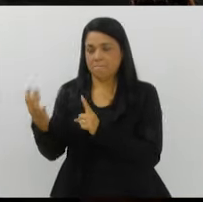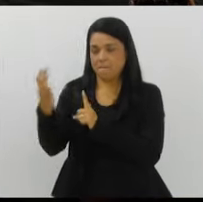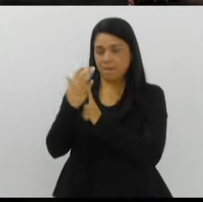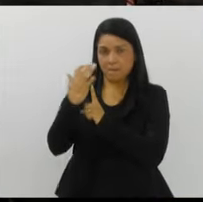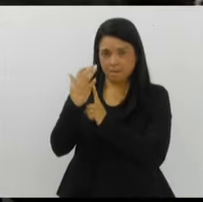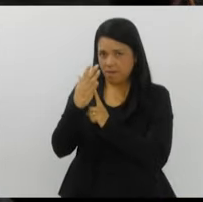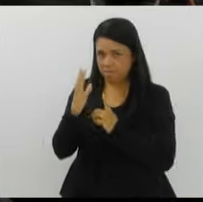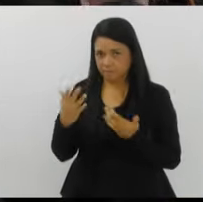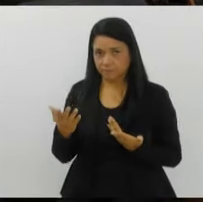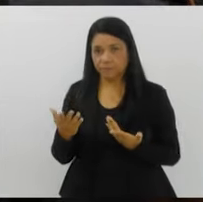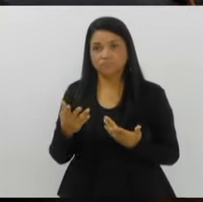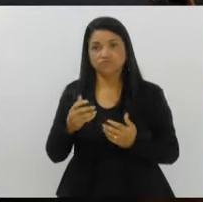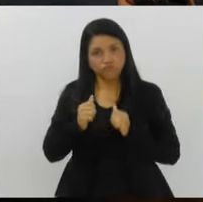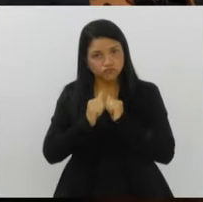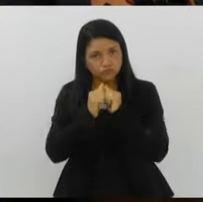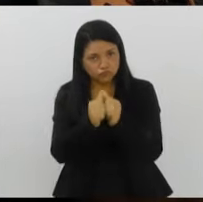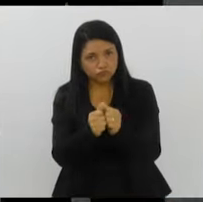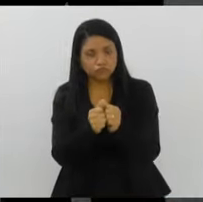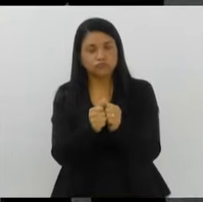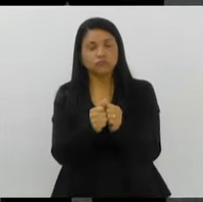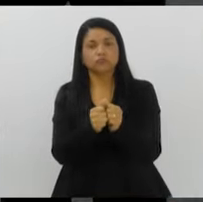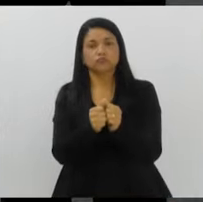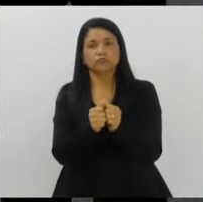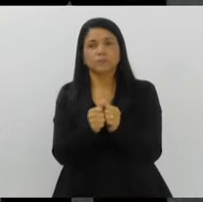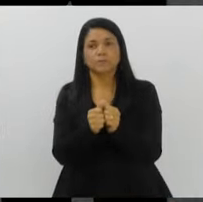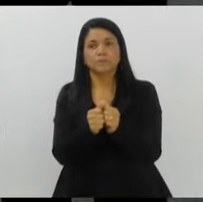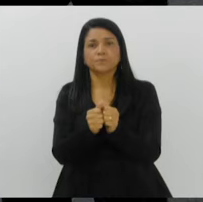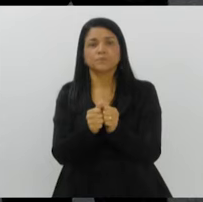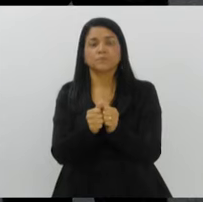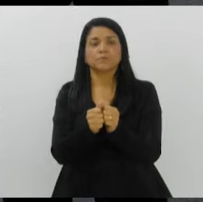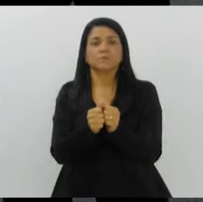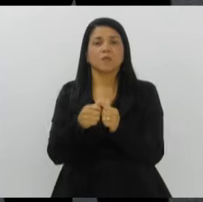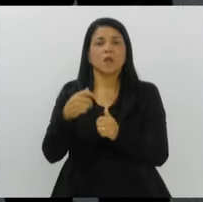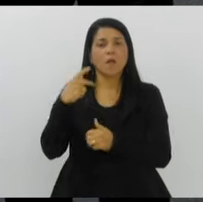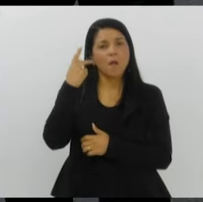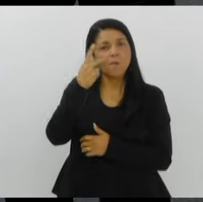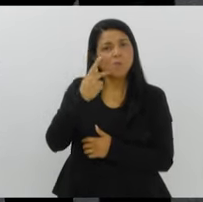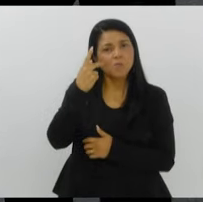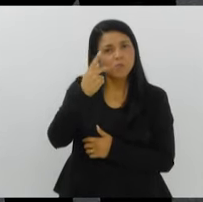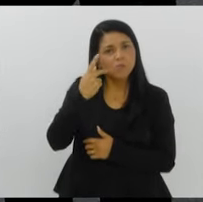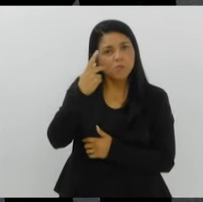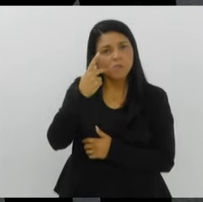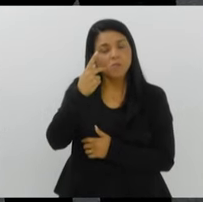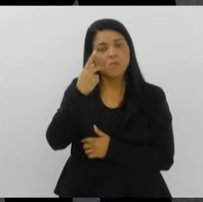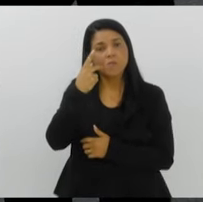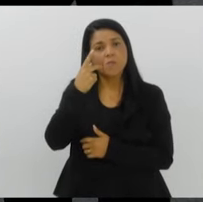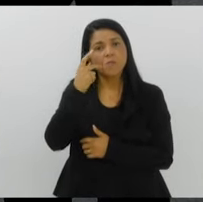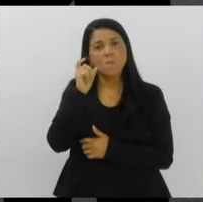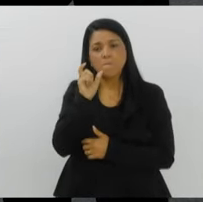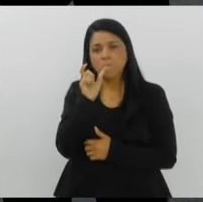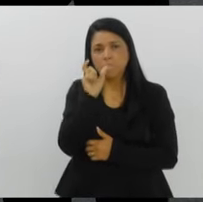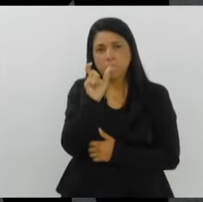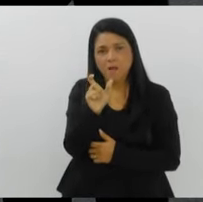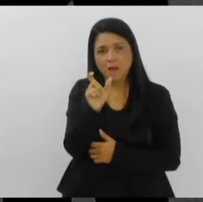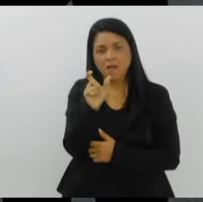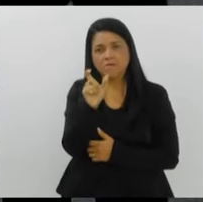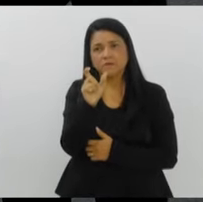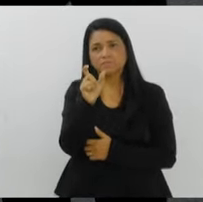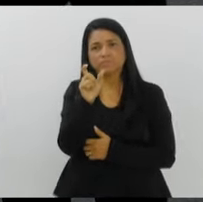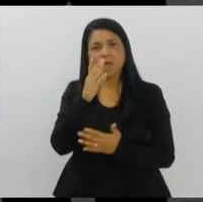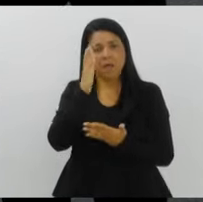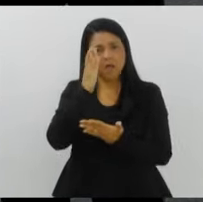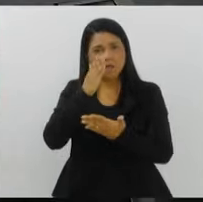E vamos todos juntos, o parlamento, numa única palavra, impedir que isso